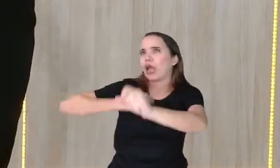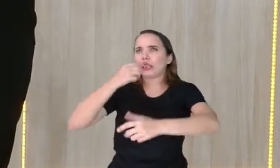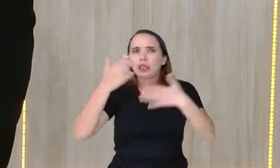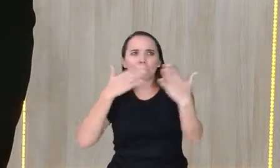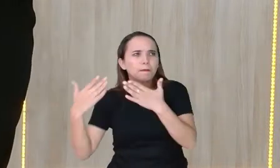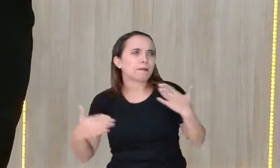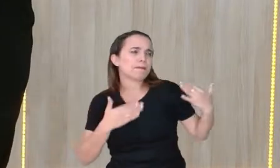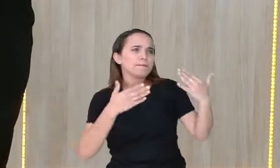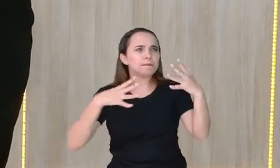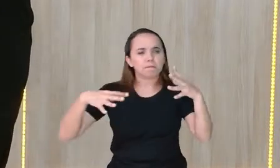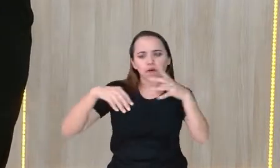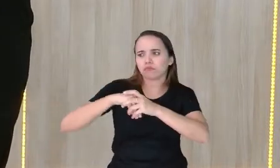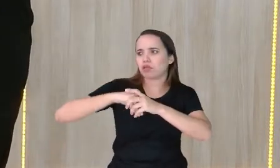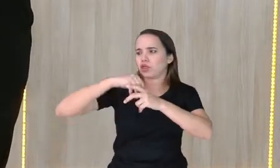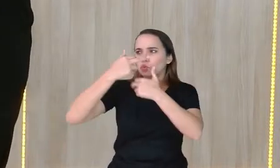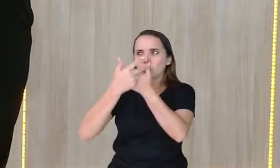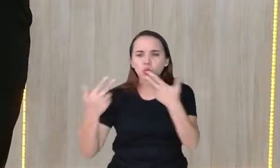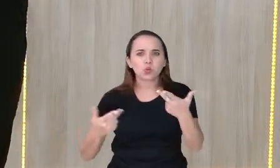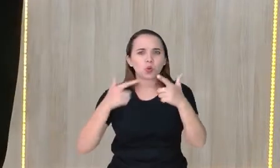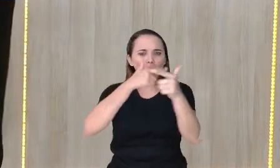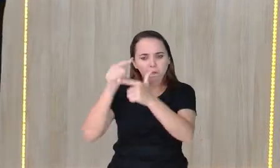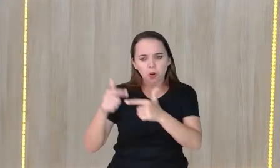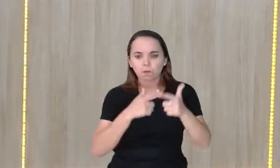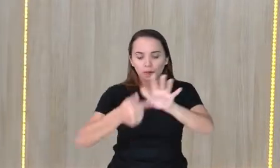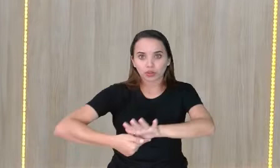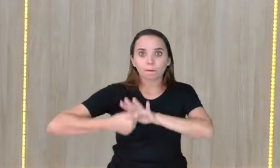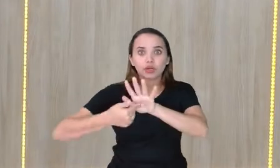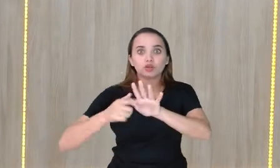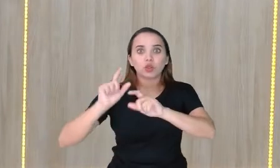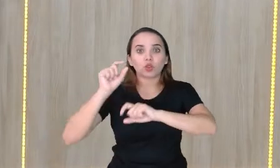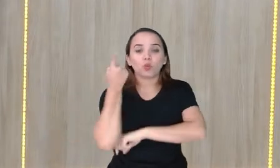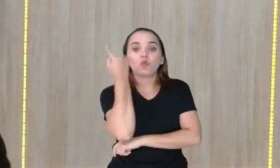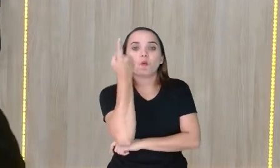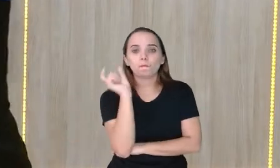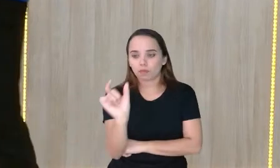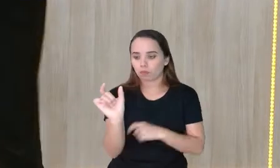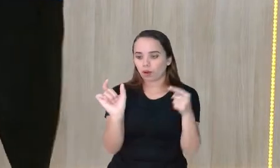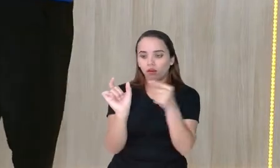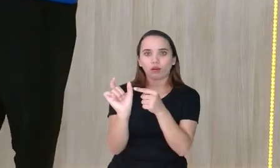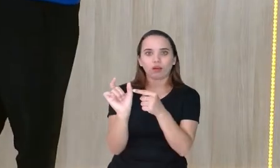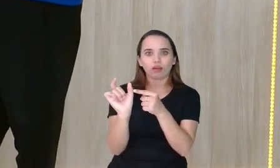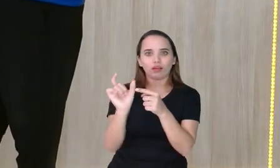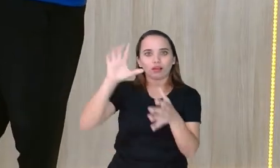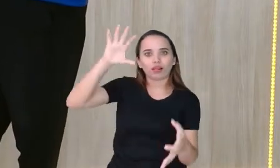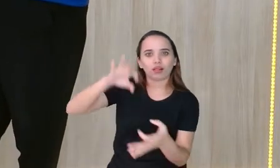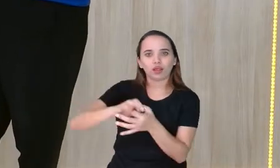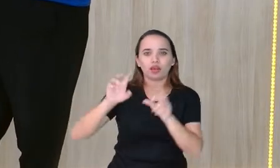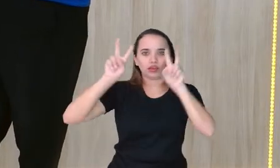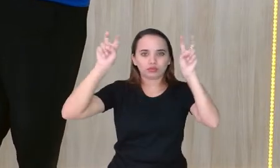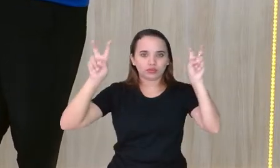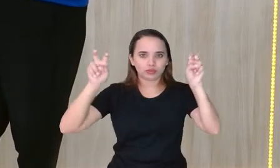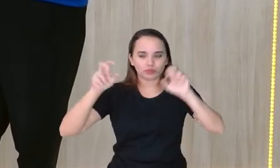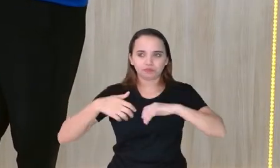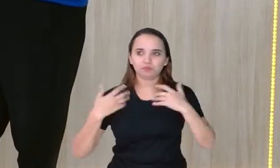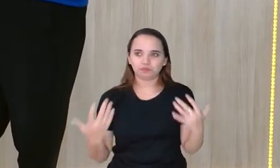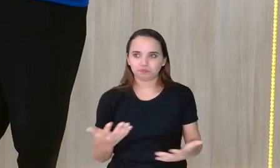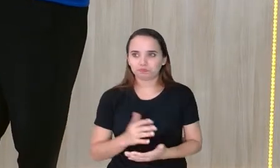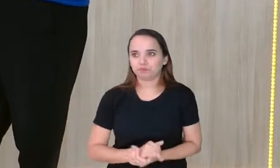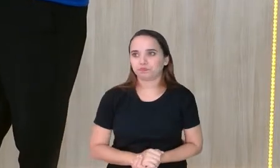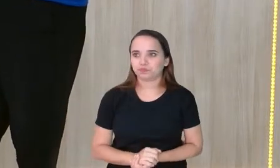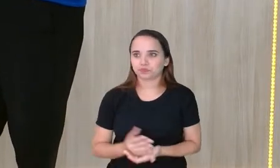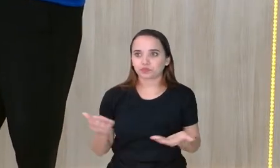indignações em uma única palavra, associando, claro, o título, tá? Esse aqui a gente já